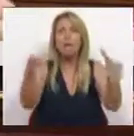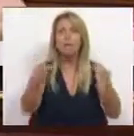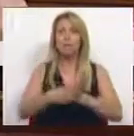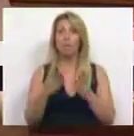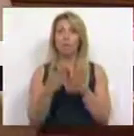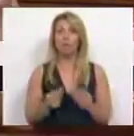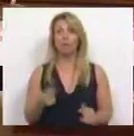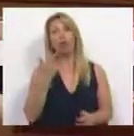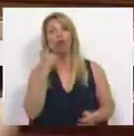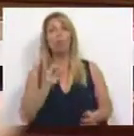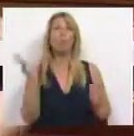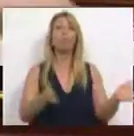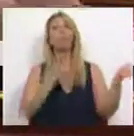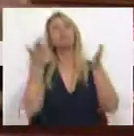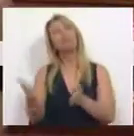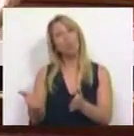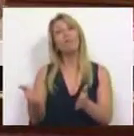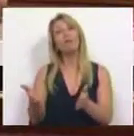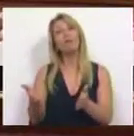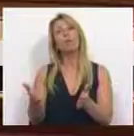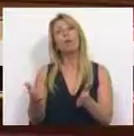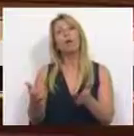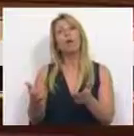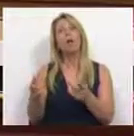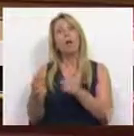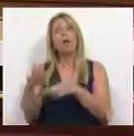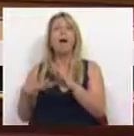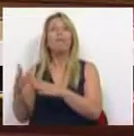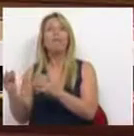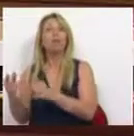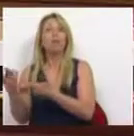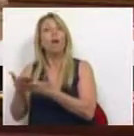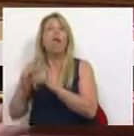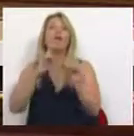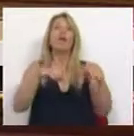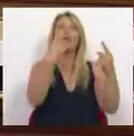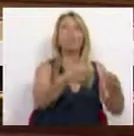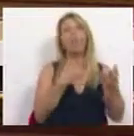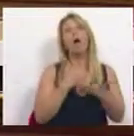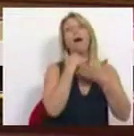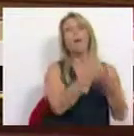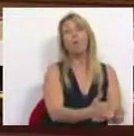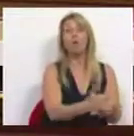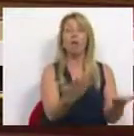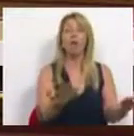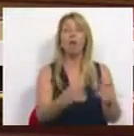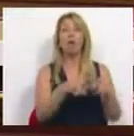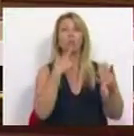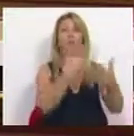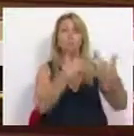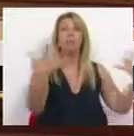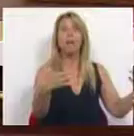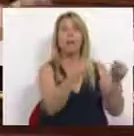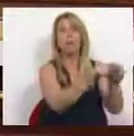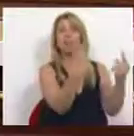depois a apoiar mega acordos desta forma que só beneficiam os grandes e vão exatamente contra aquilo que é fundamental e que nós